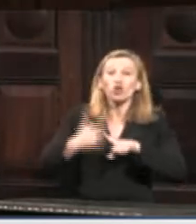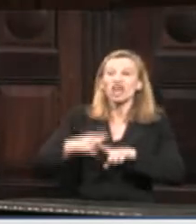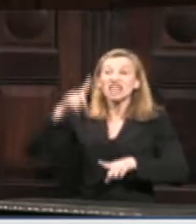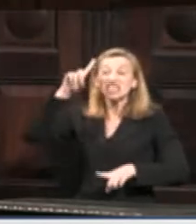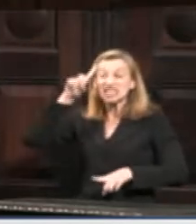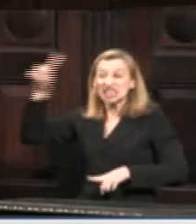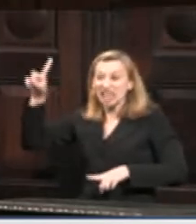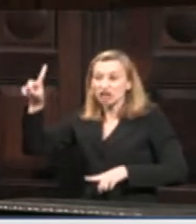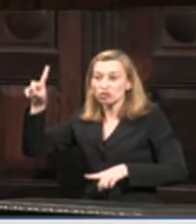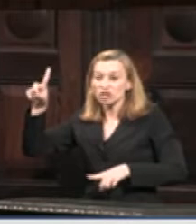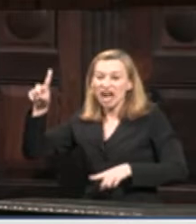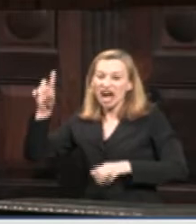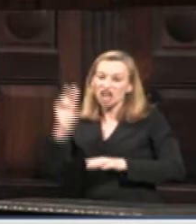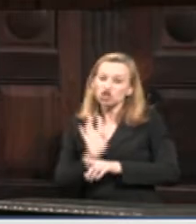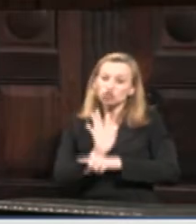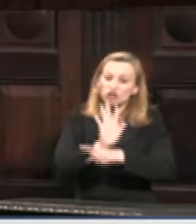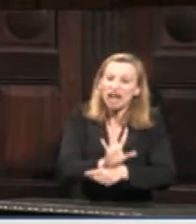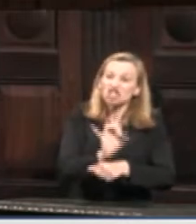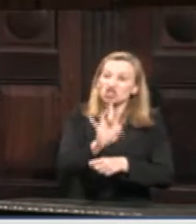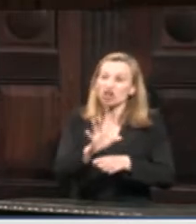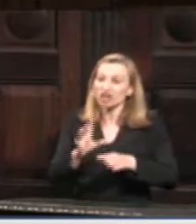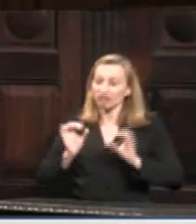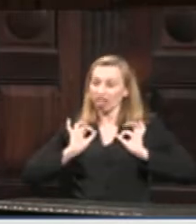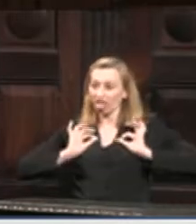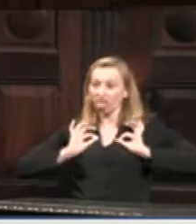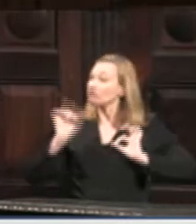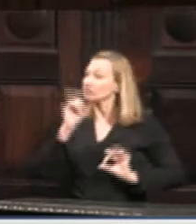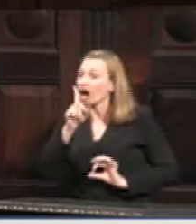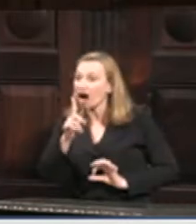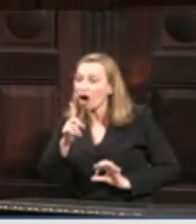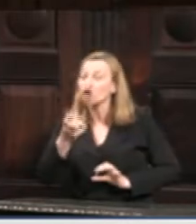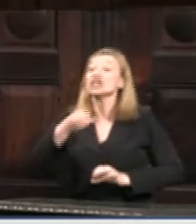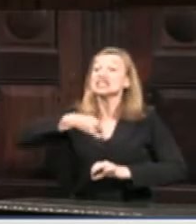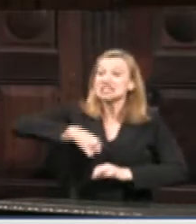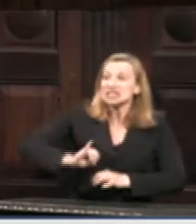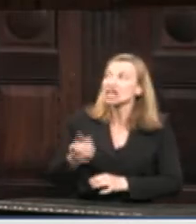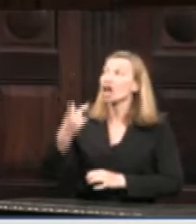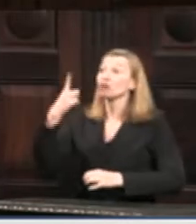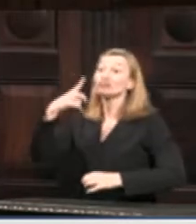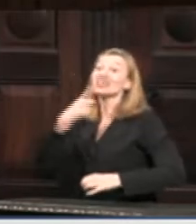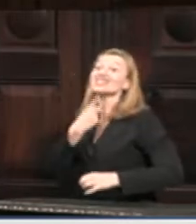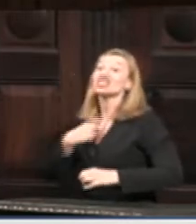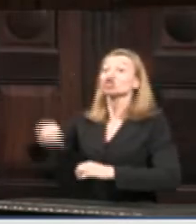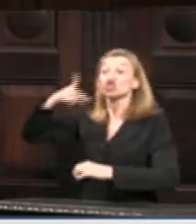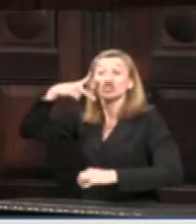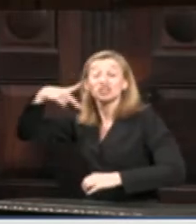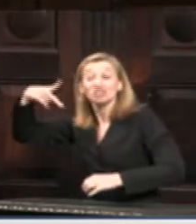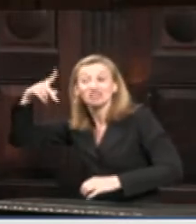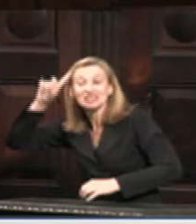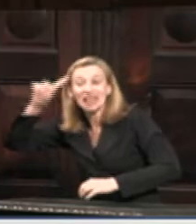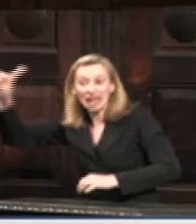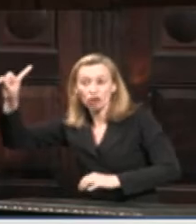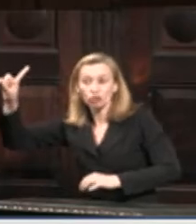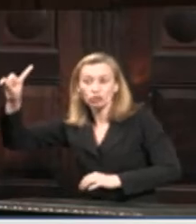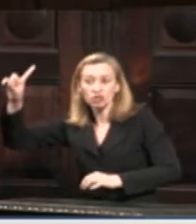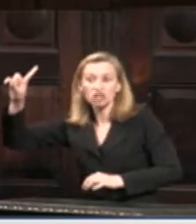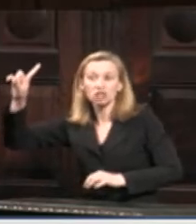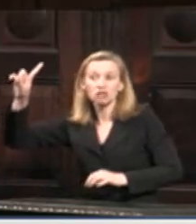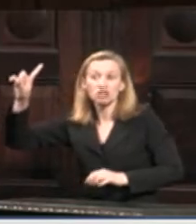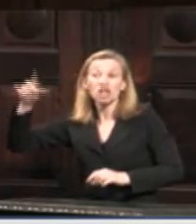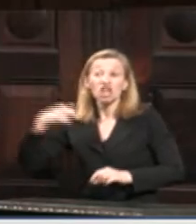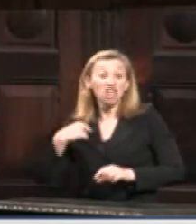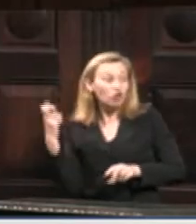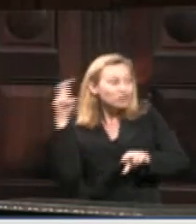cruzado esperando as coisas caírem no colo. Se for da providência, deputado Liomar, que eu sente naquela